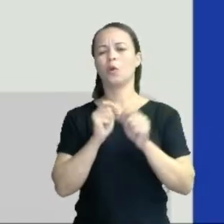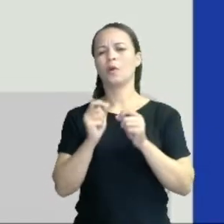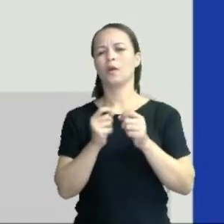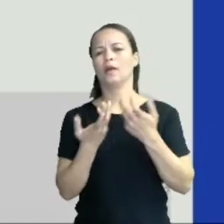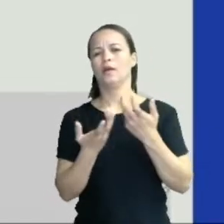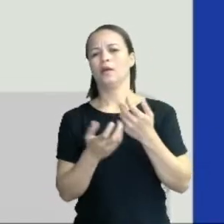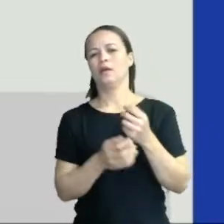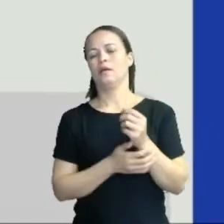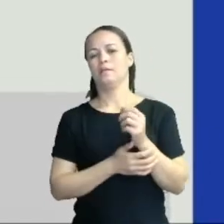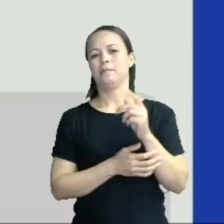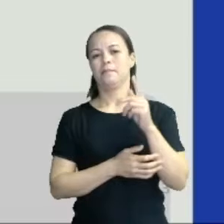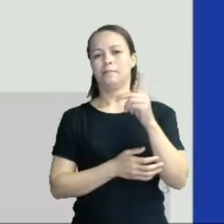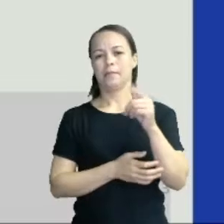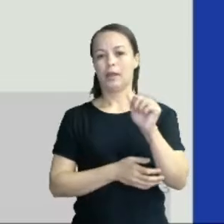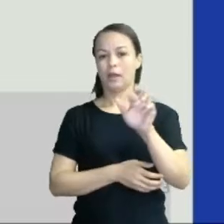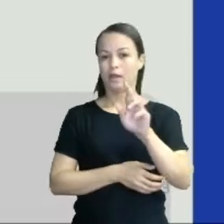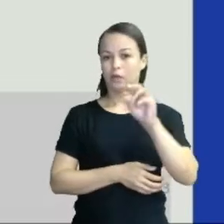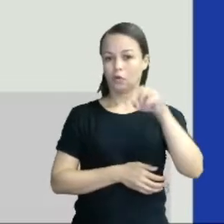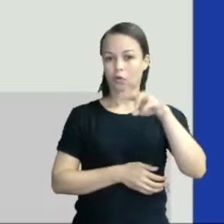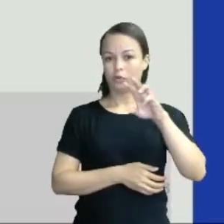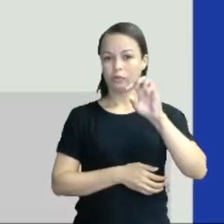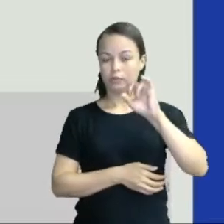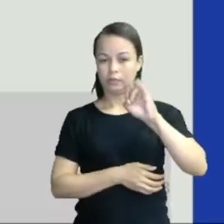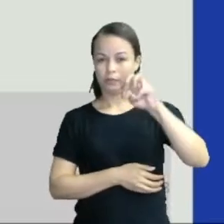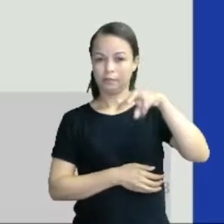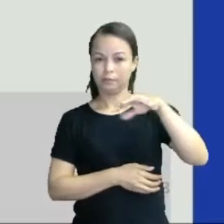ou homonímia entre elas.